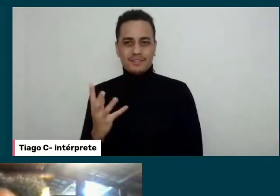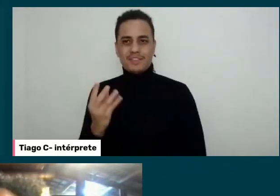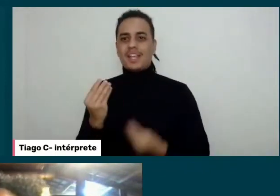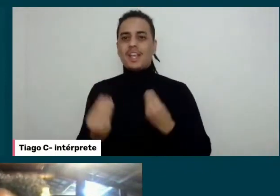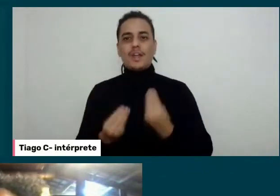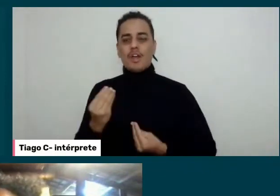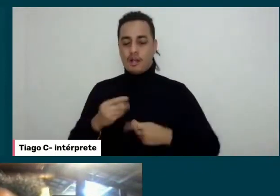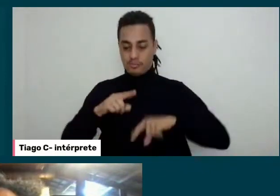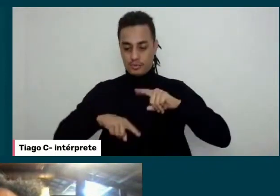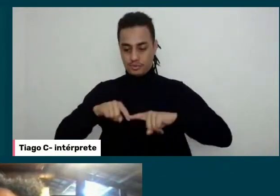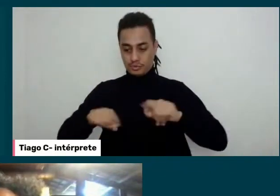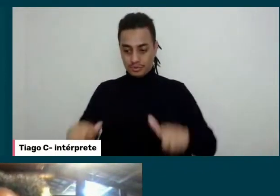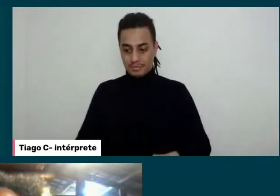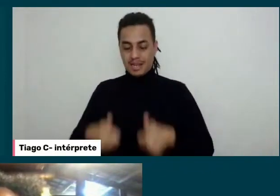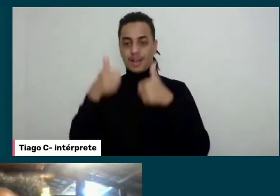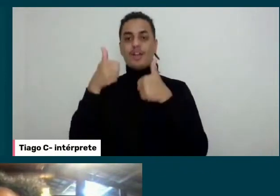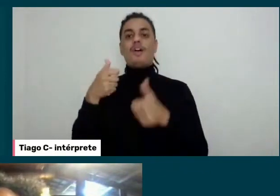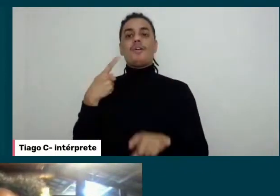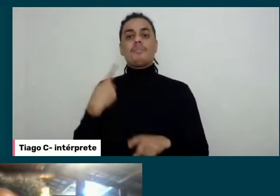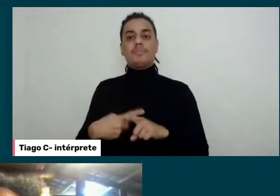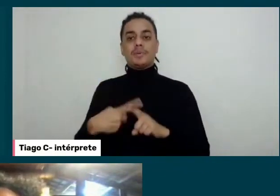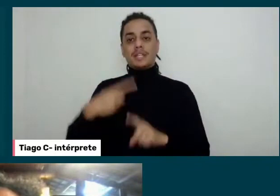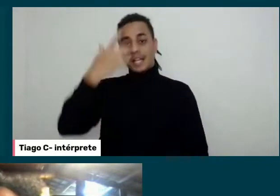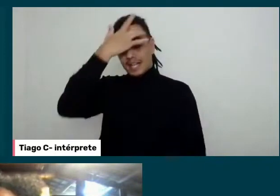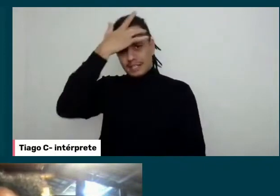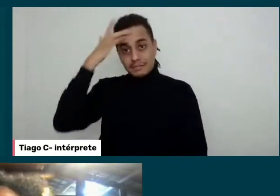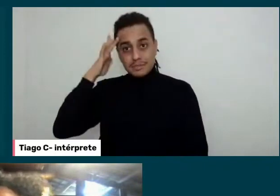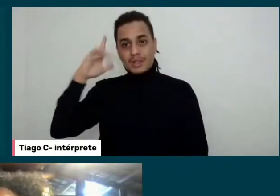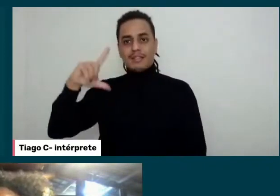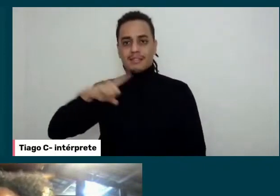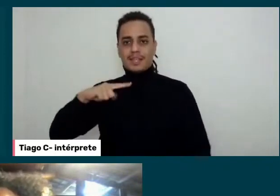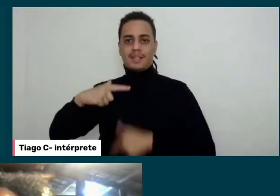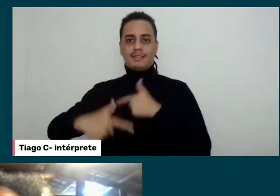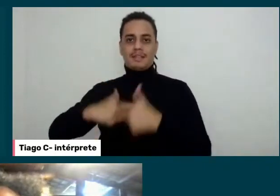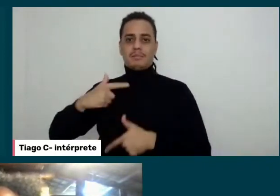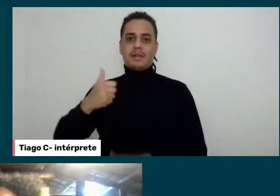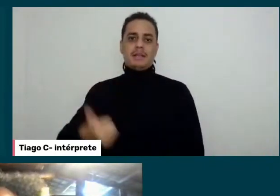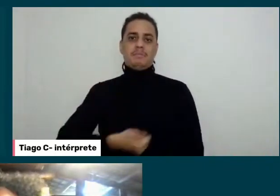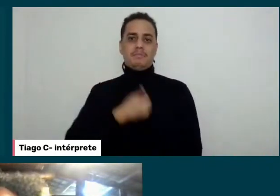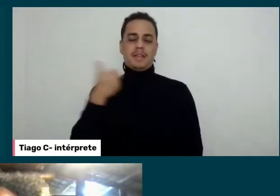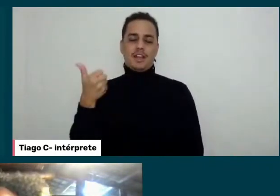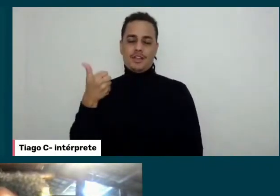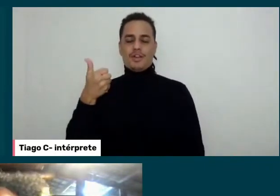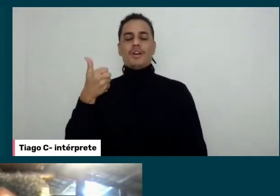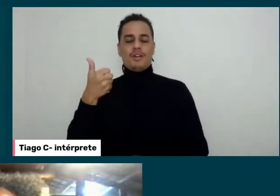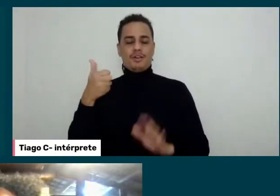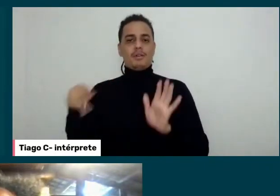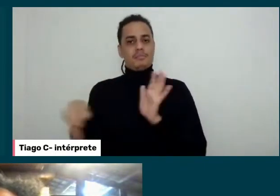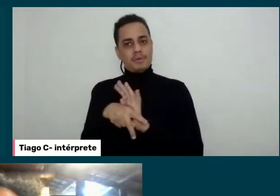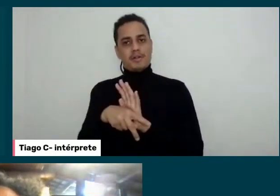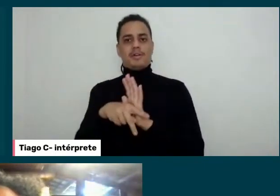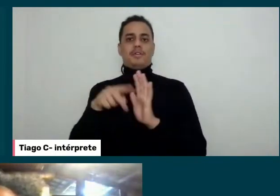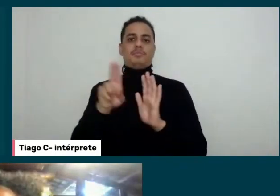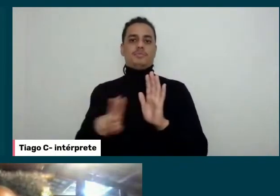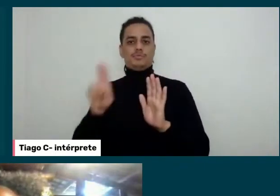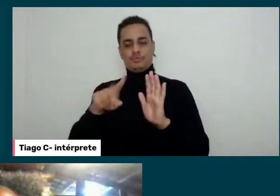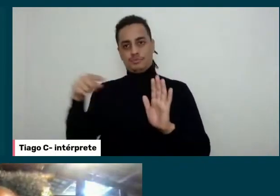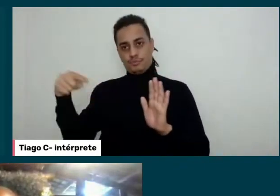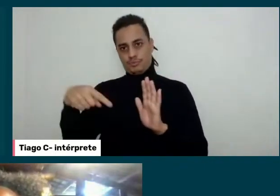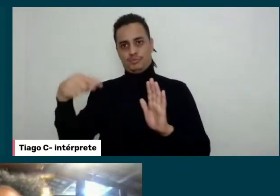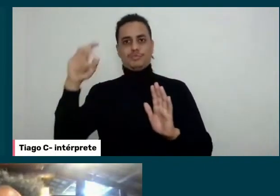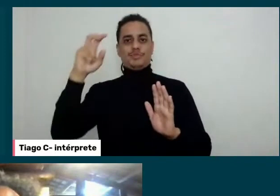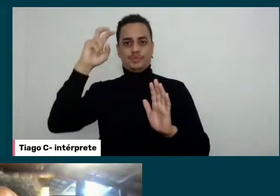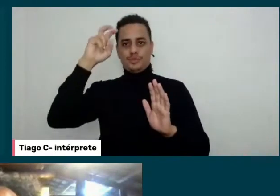produtos ficaram melhores, porque as pessoas estão trabalhando melhor com IA. Esse é o nosso objetivo, é esse o